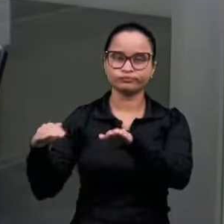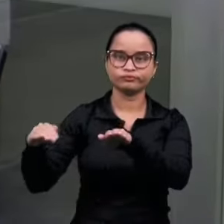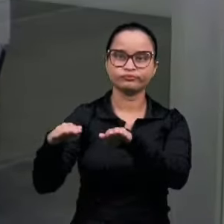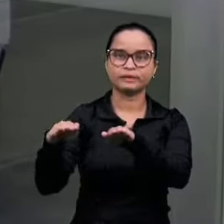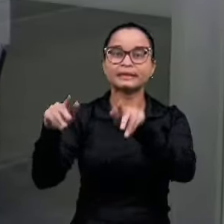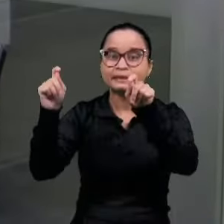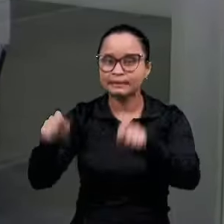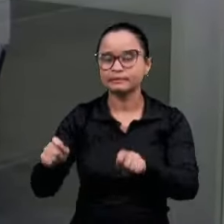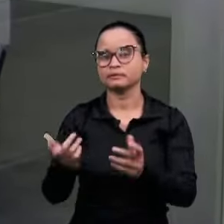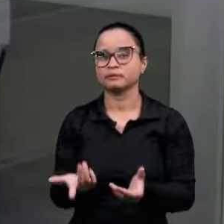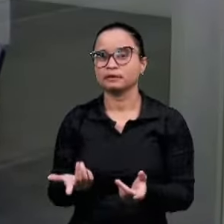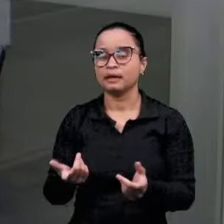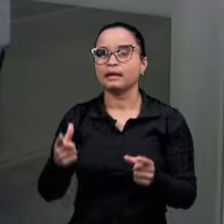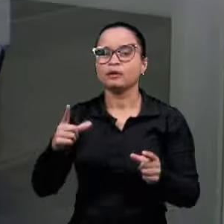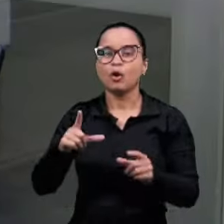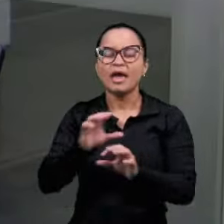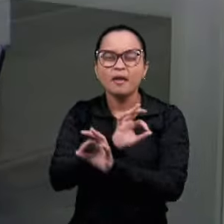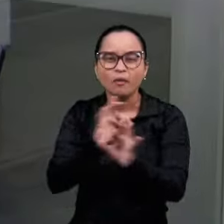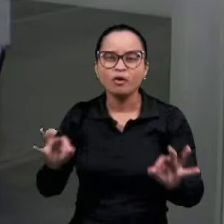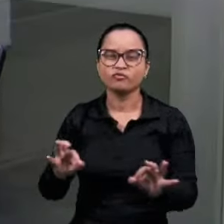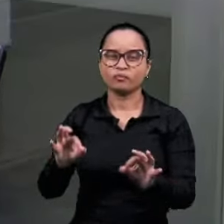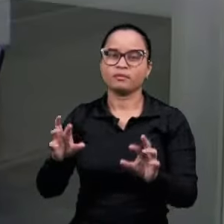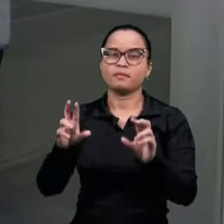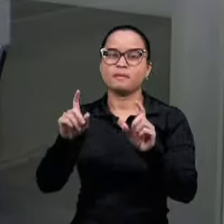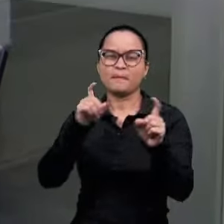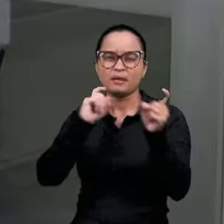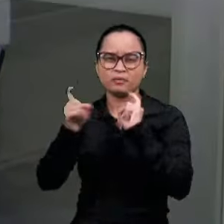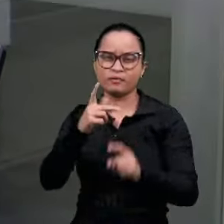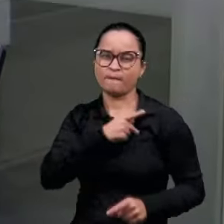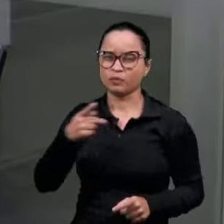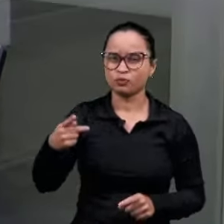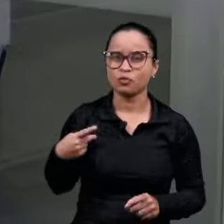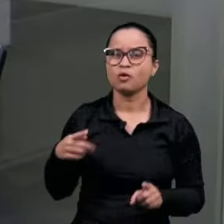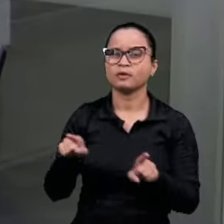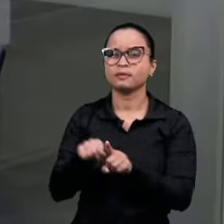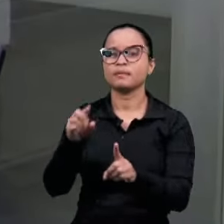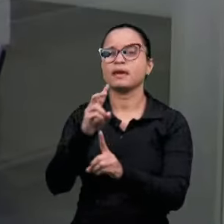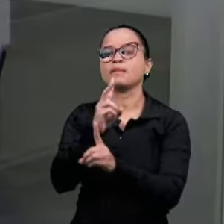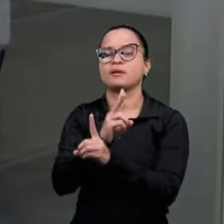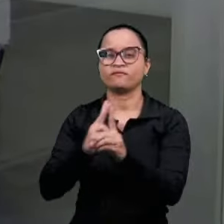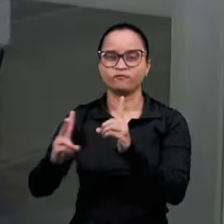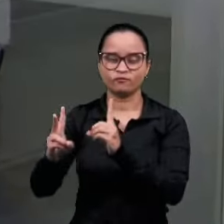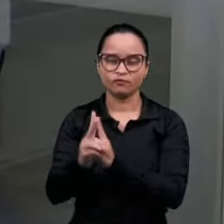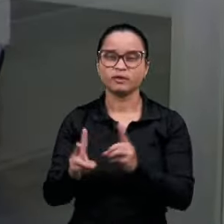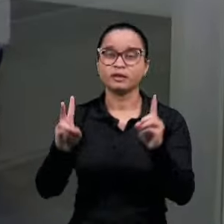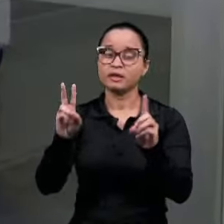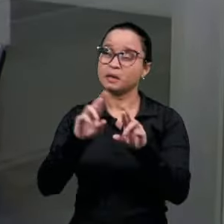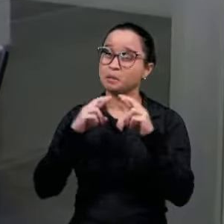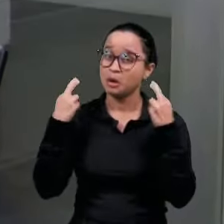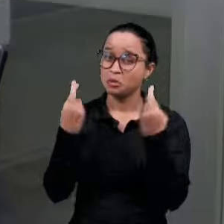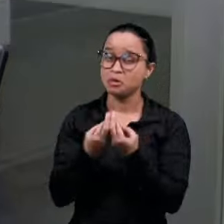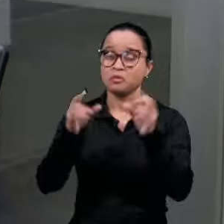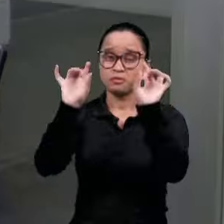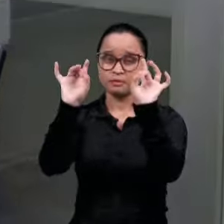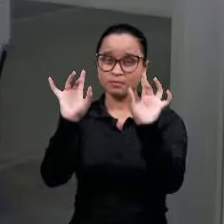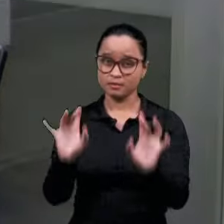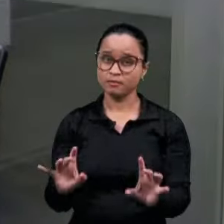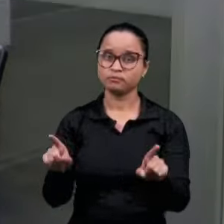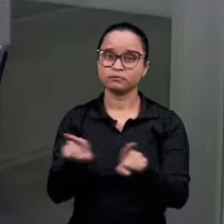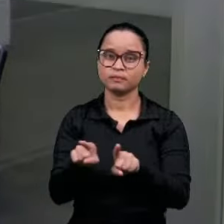de pastores, para vigílias, para algumas reuniões especiais. E é um local muito evangelístico